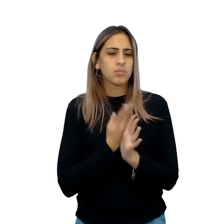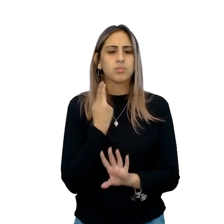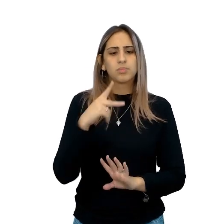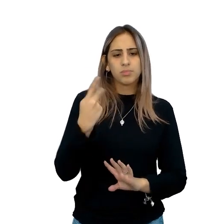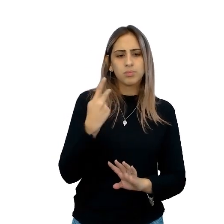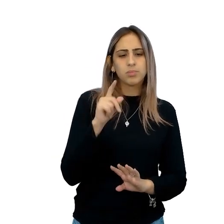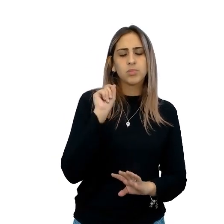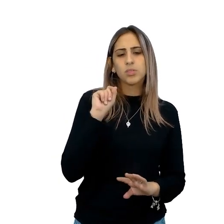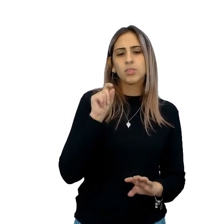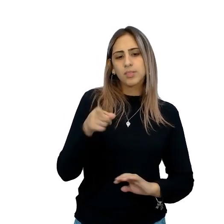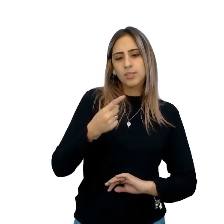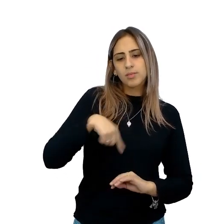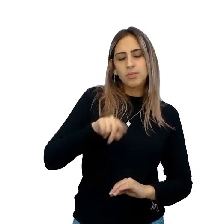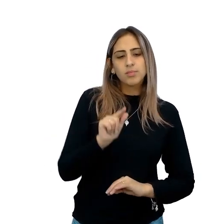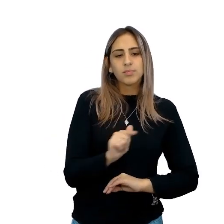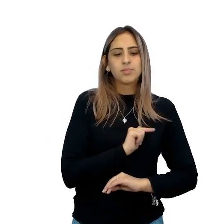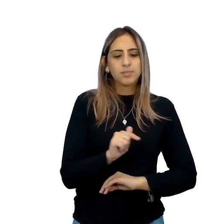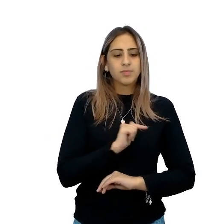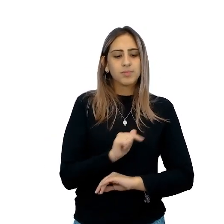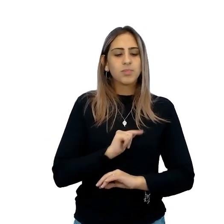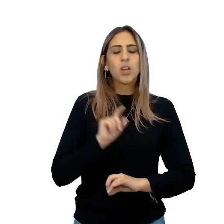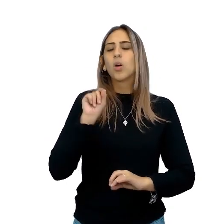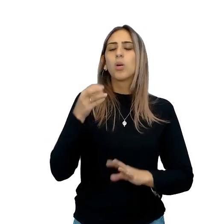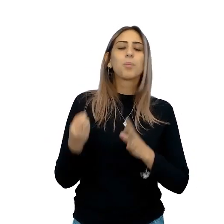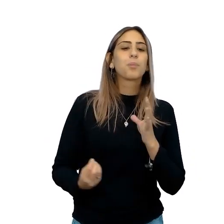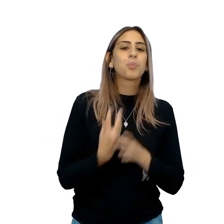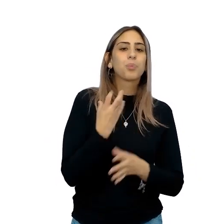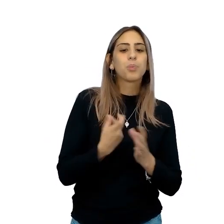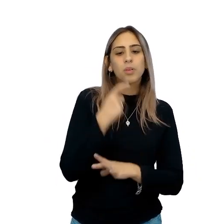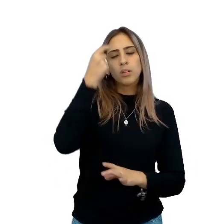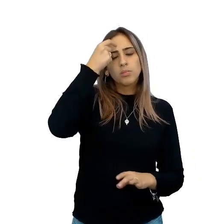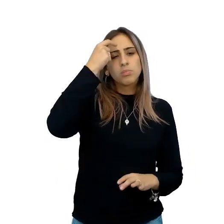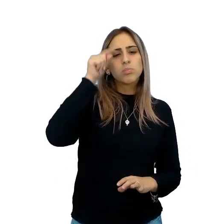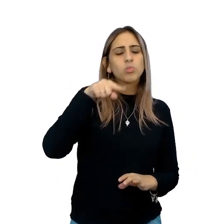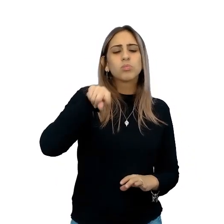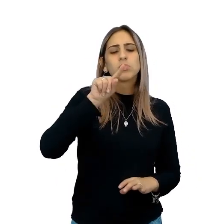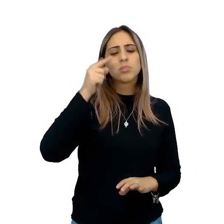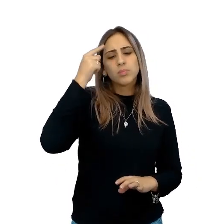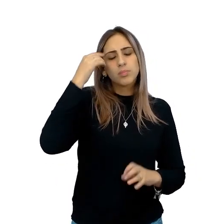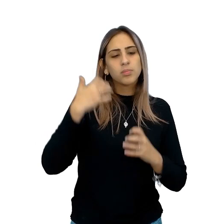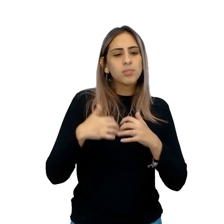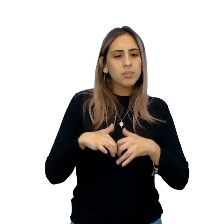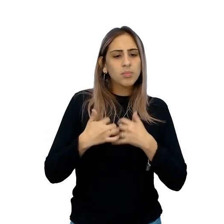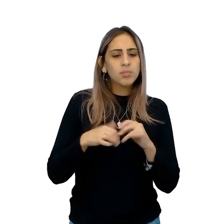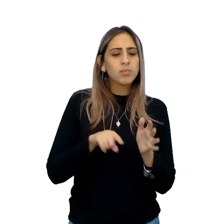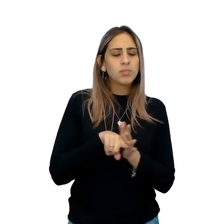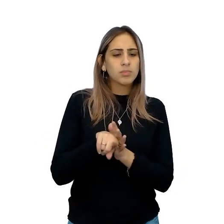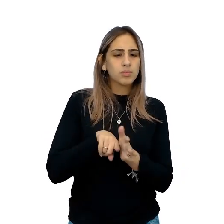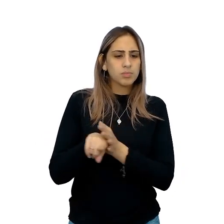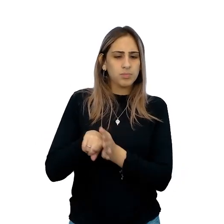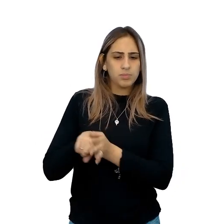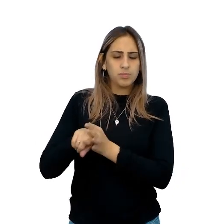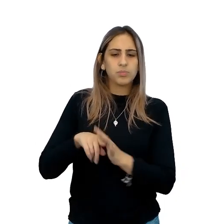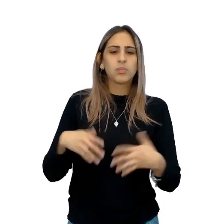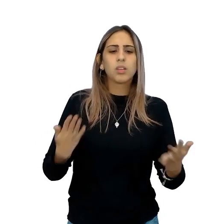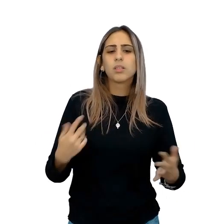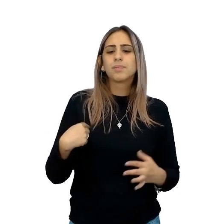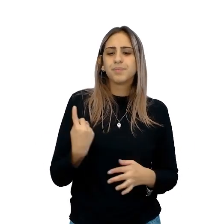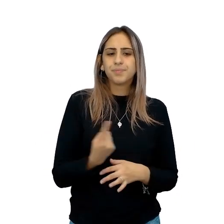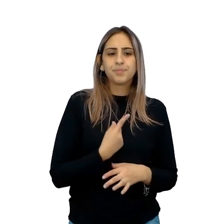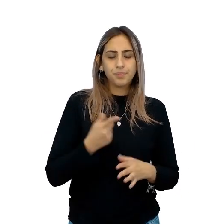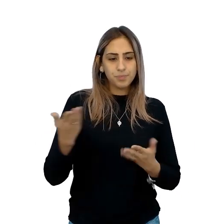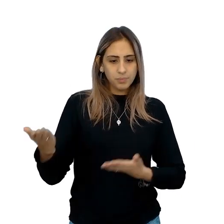vocês o que vocês têm, né? O que surge na cabeça quando vocês pensam em ensino por investigação, né? E aí, quando a